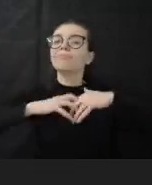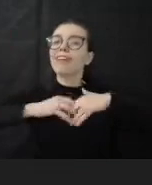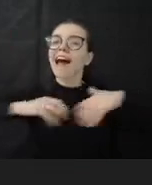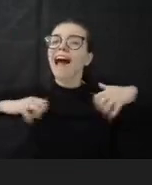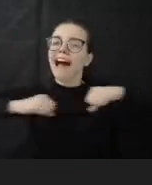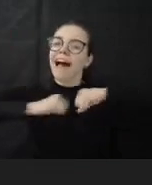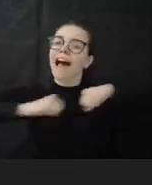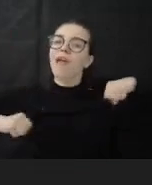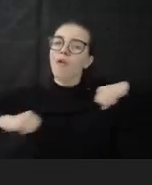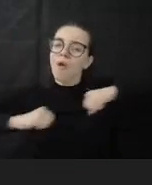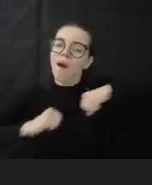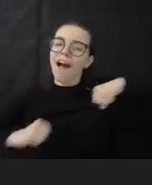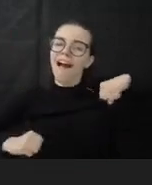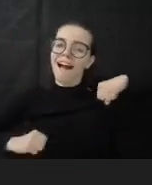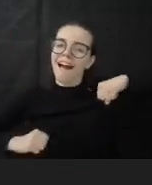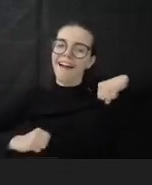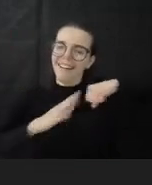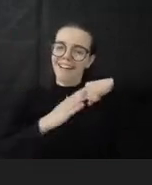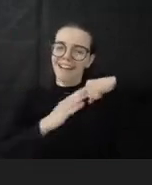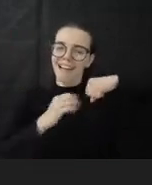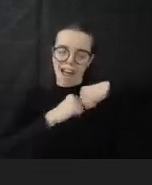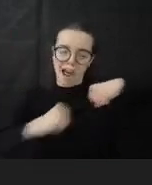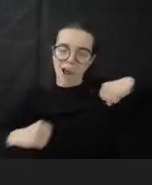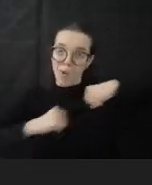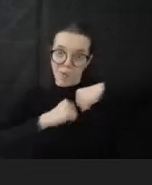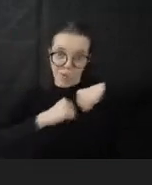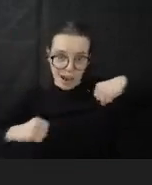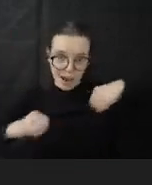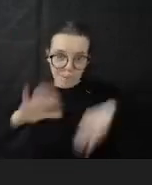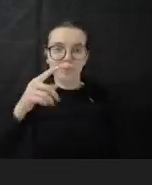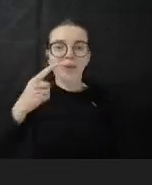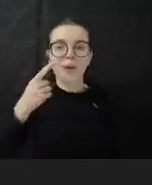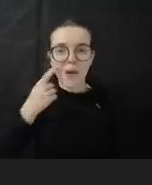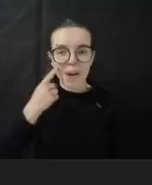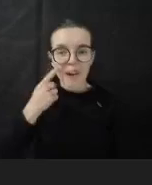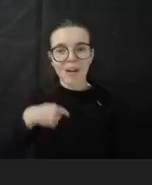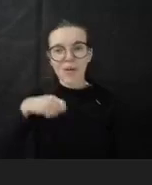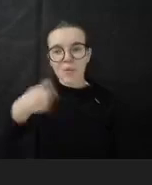Temos que saber esse termo. Alongamento muscular. Eu uso esse sinal.